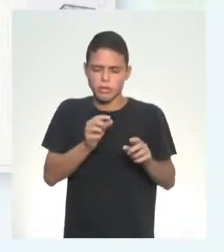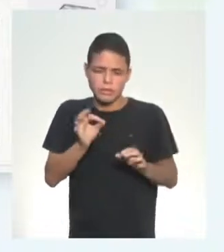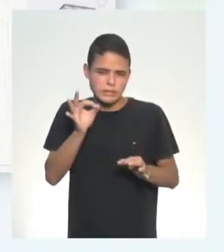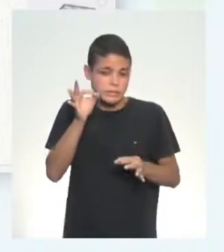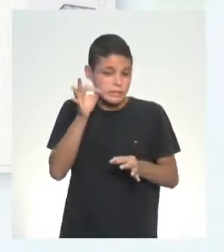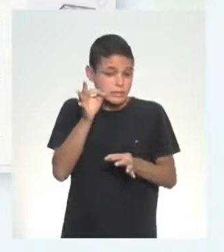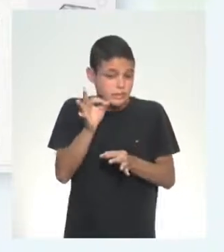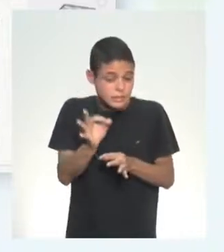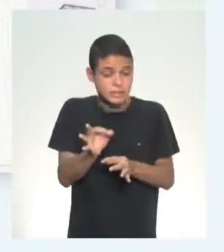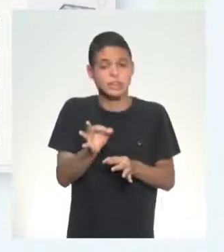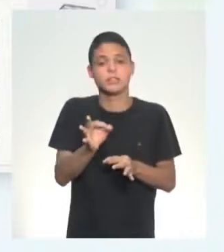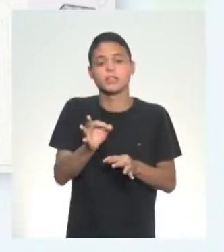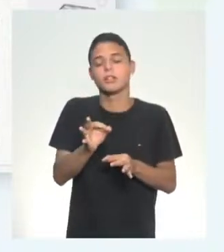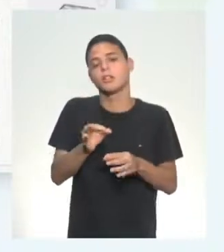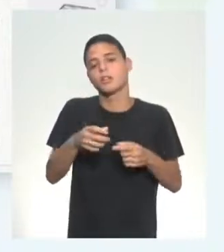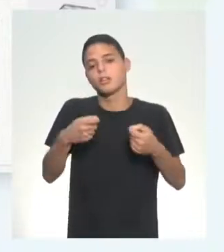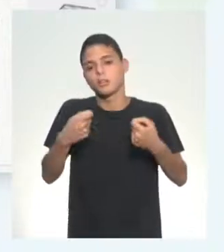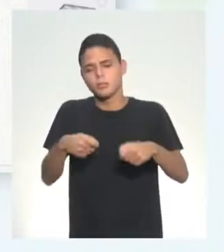precisas,